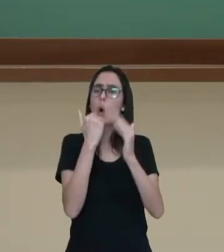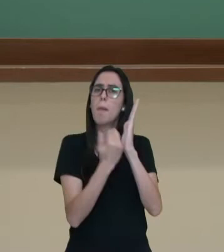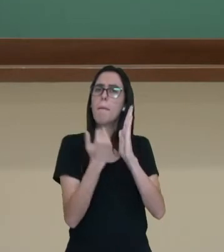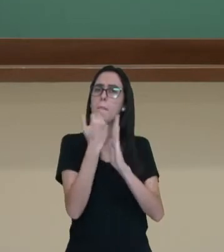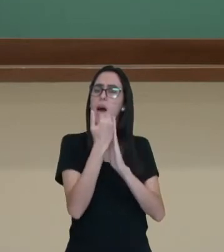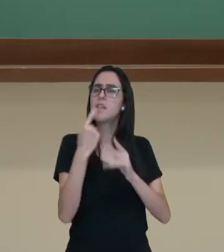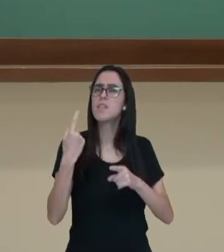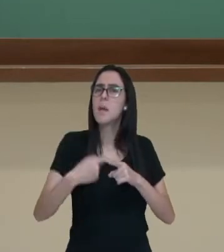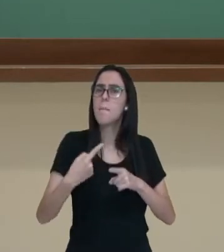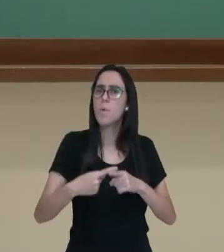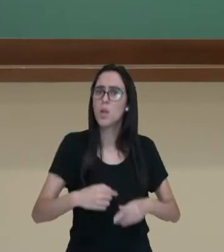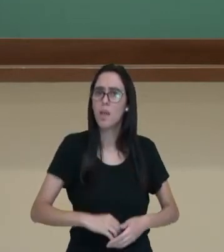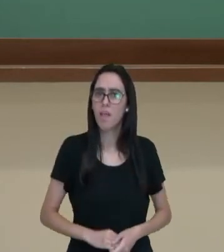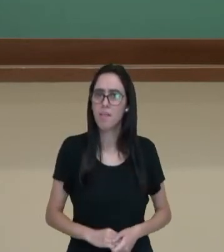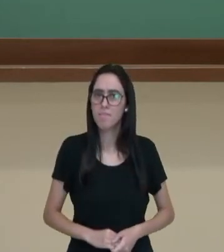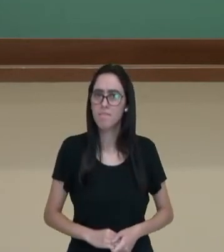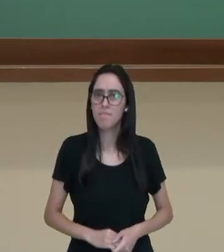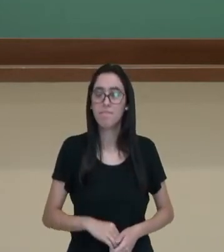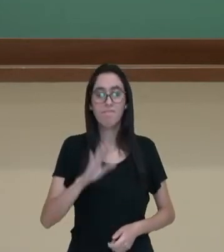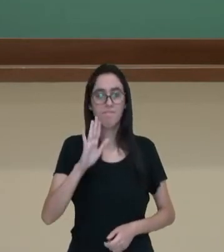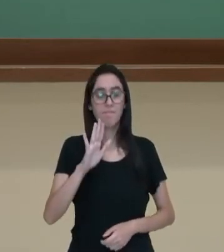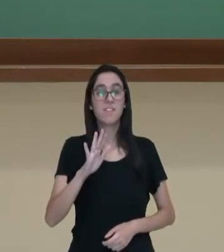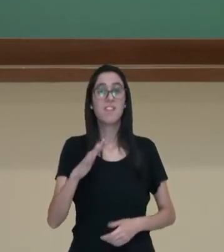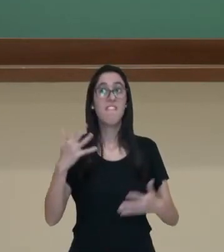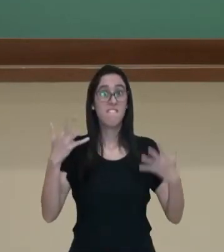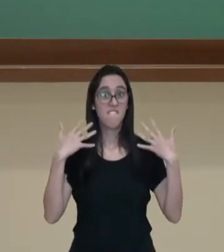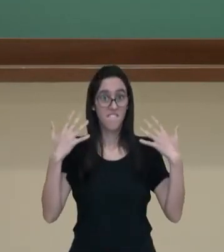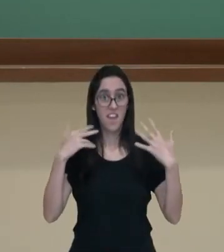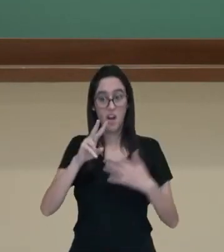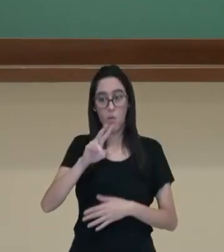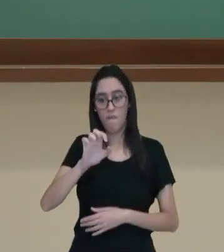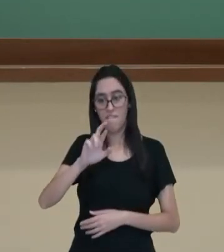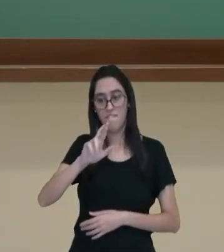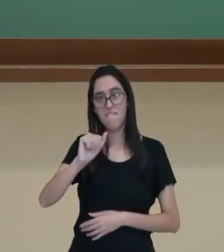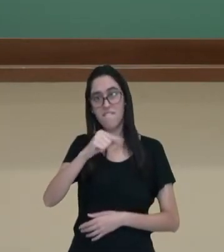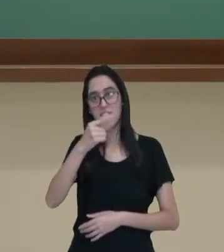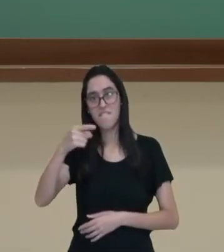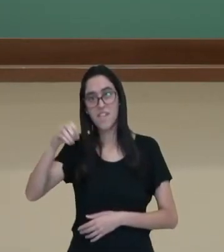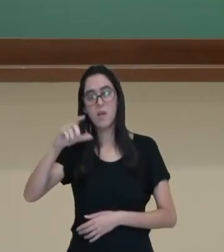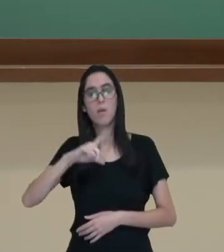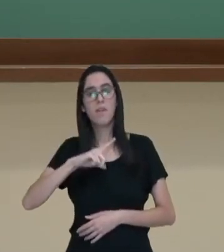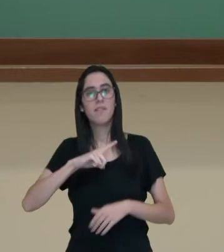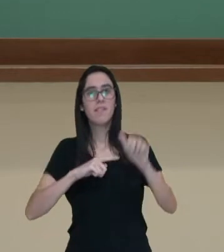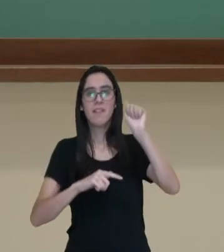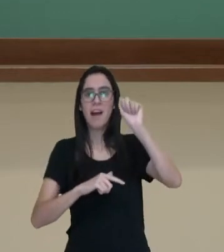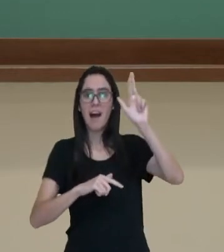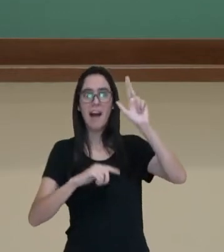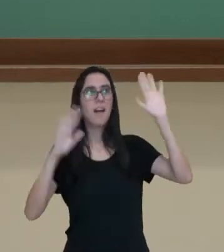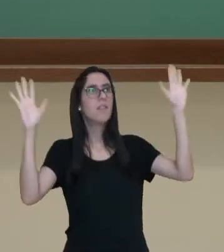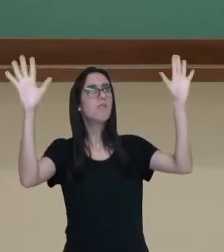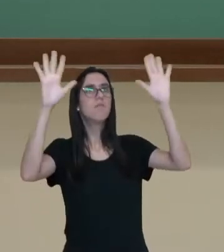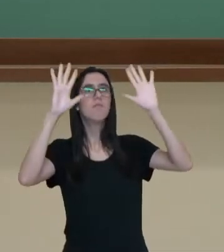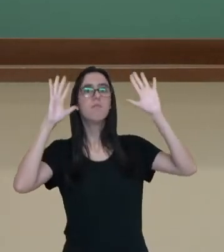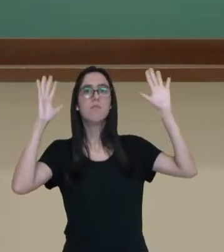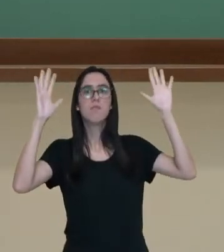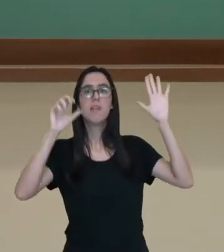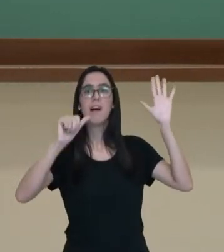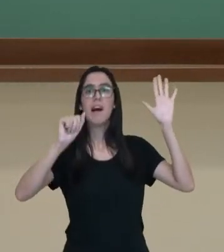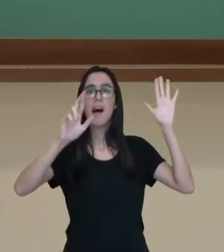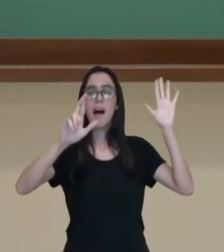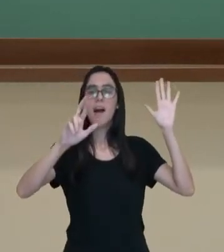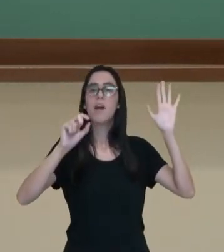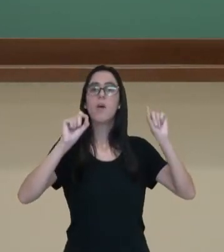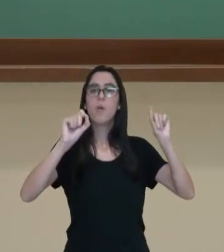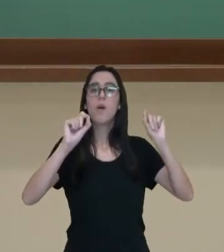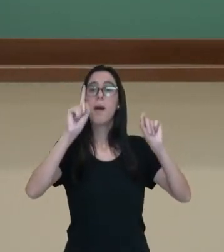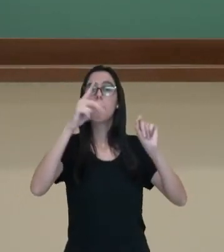quê? Porque, assim, no verão, o ar atmosférico, ele está numa temperatura mais próximo